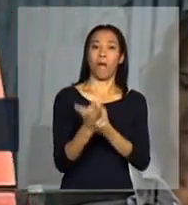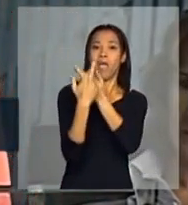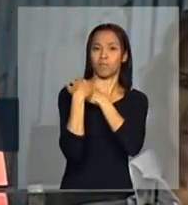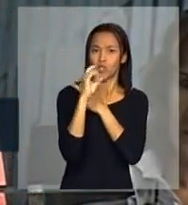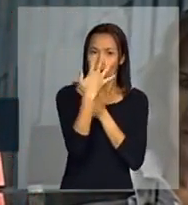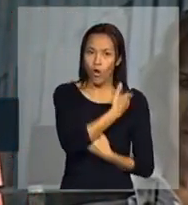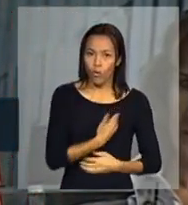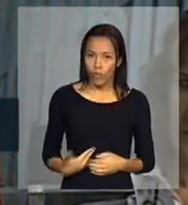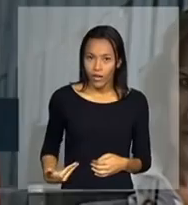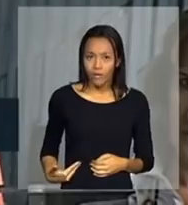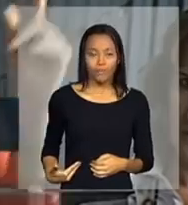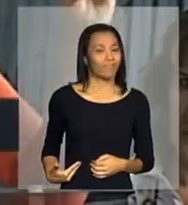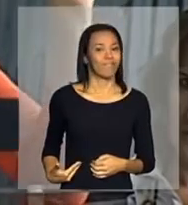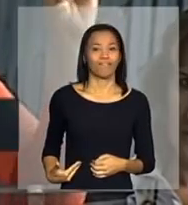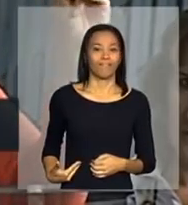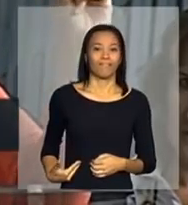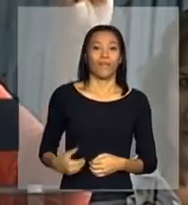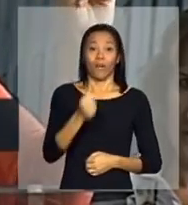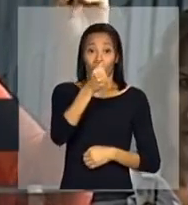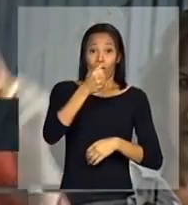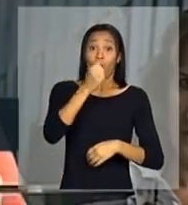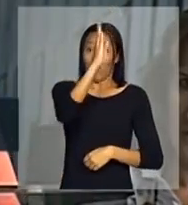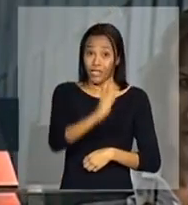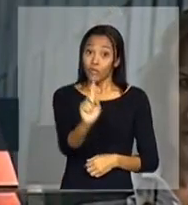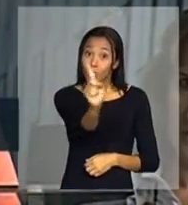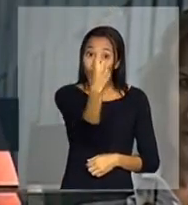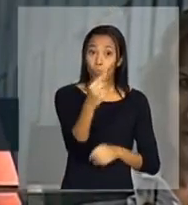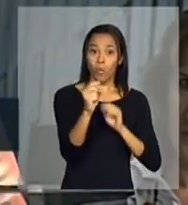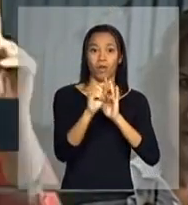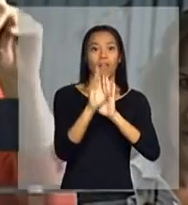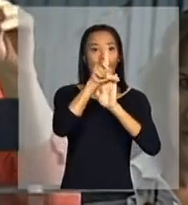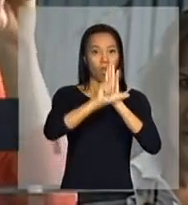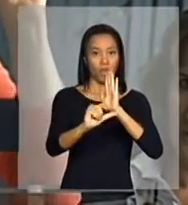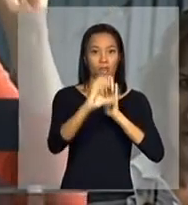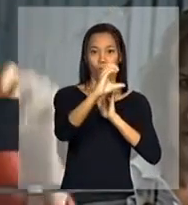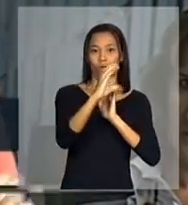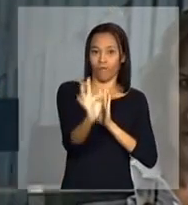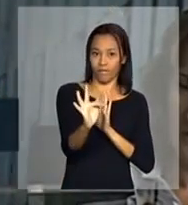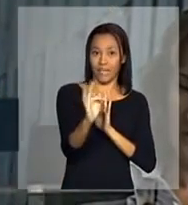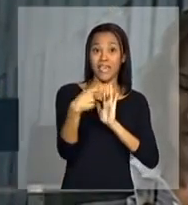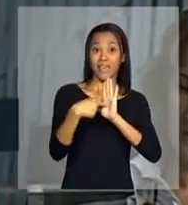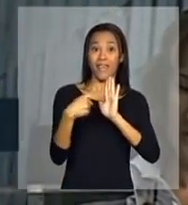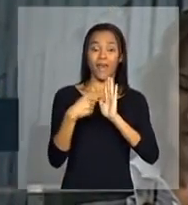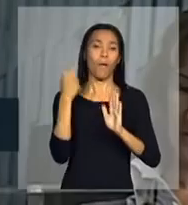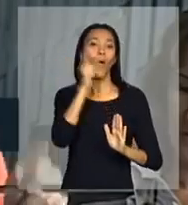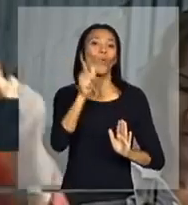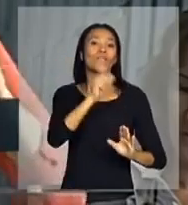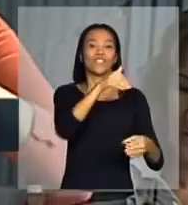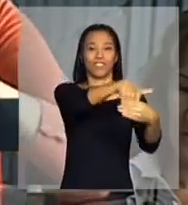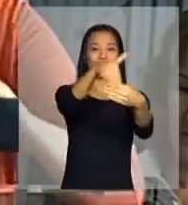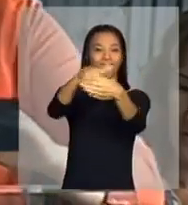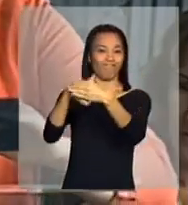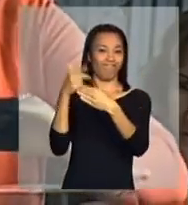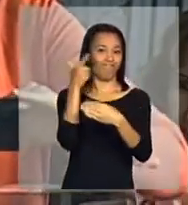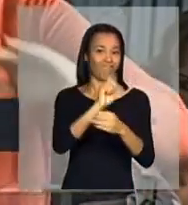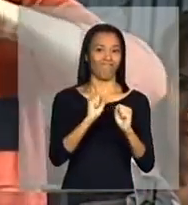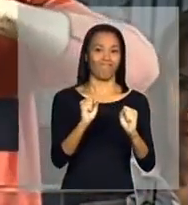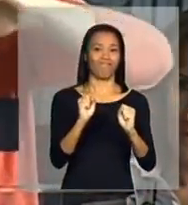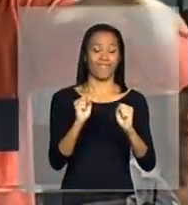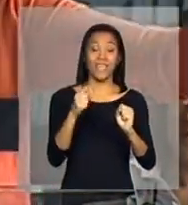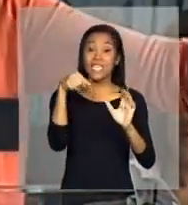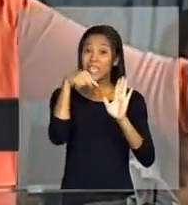federal. O Brasil tem uma só Constituição e é uma conquista democrática. É uma Constituição